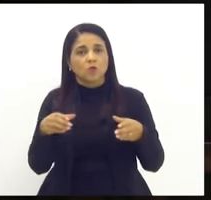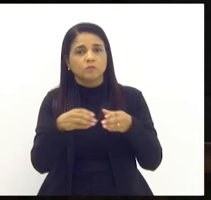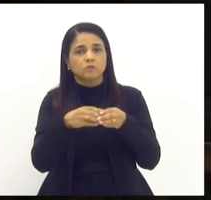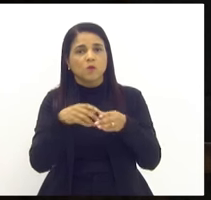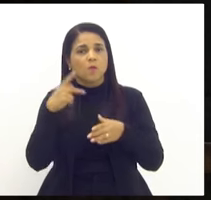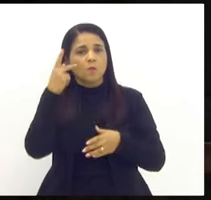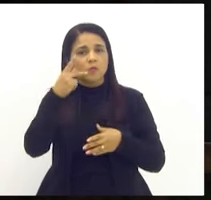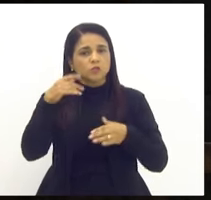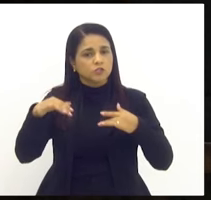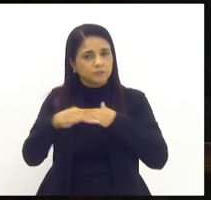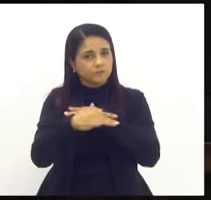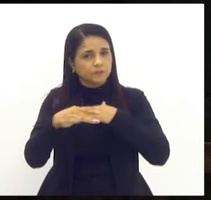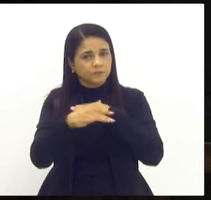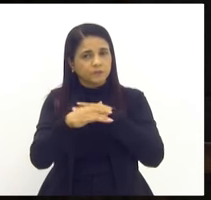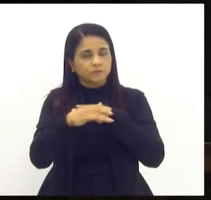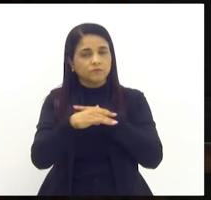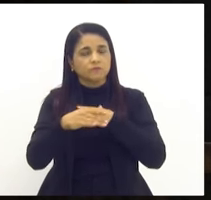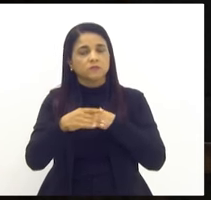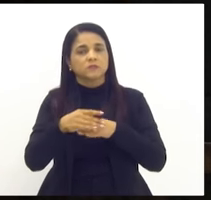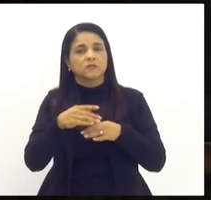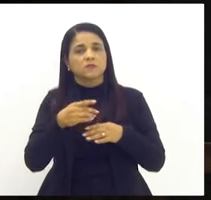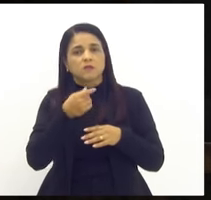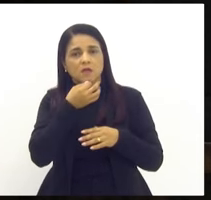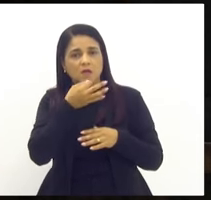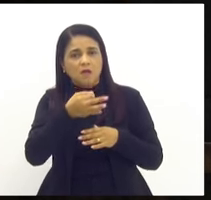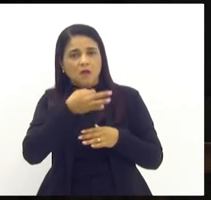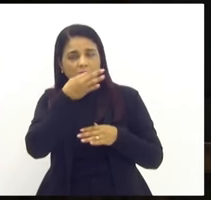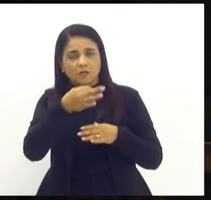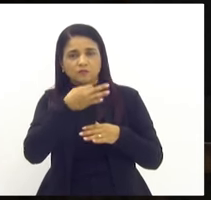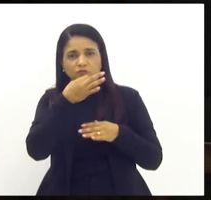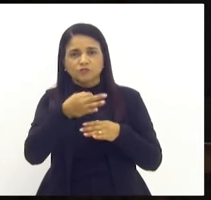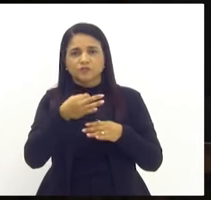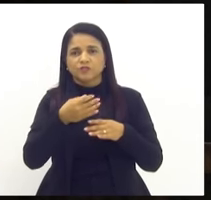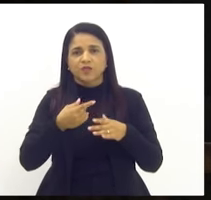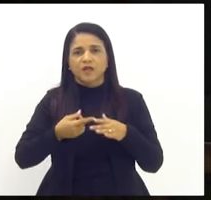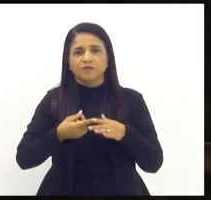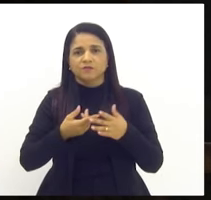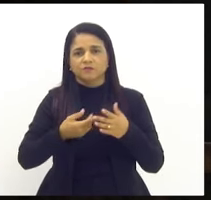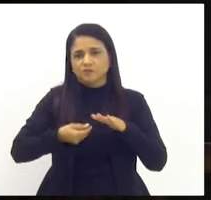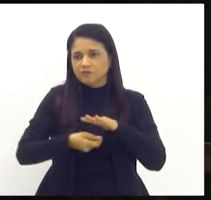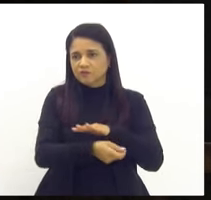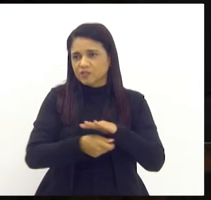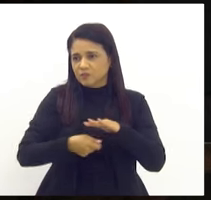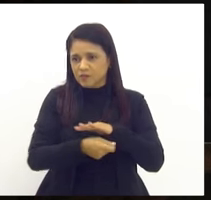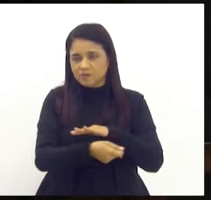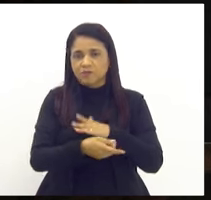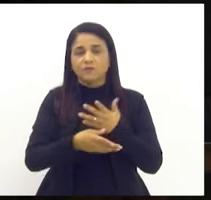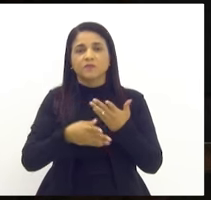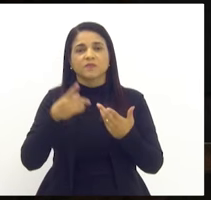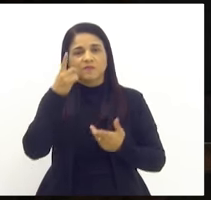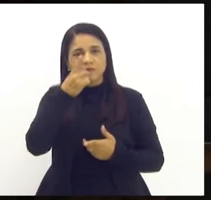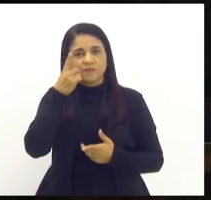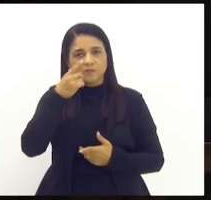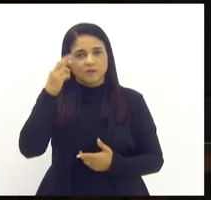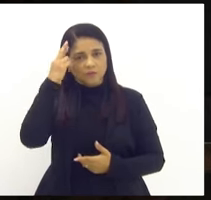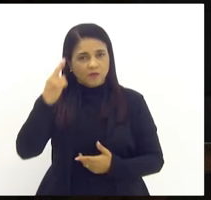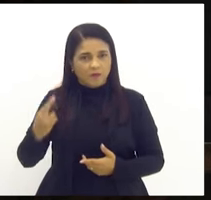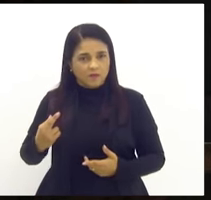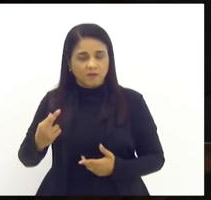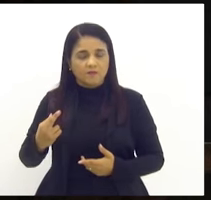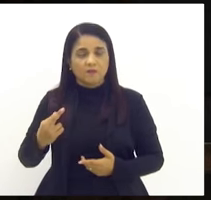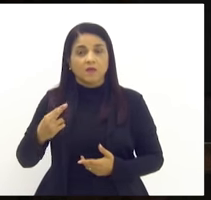política Urbana habitação e assuntos fundiários Deputado Cláudio Caiado Deputado Renato